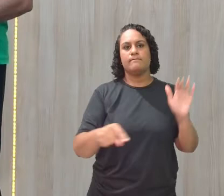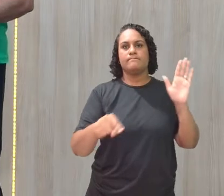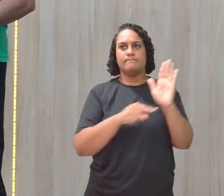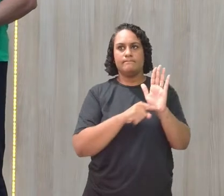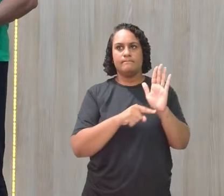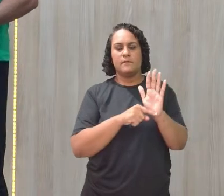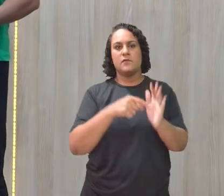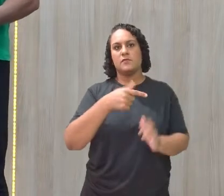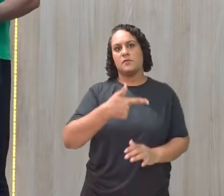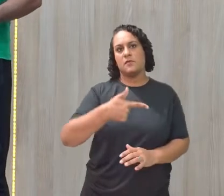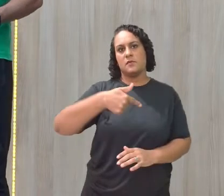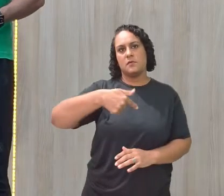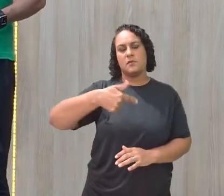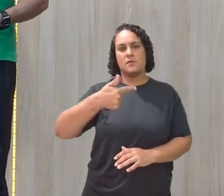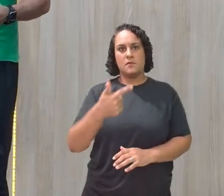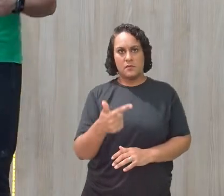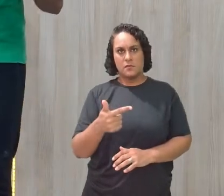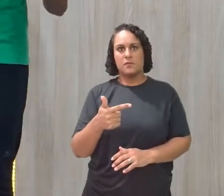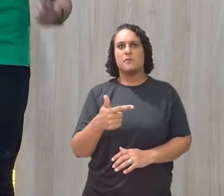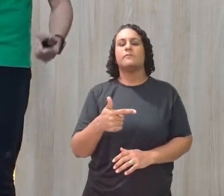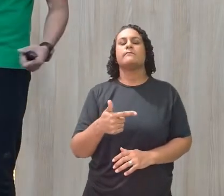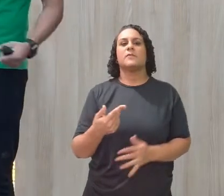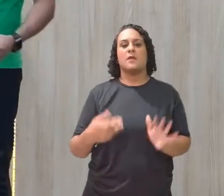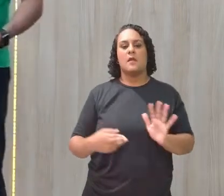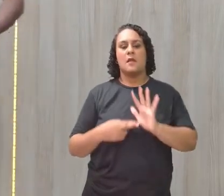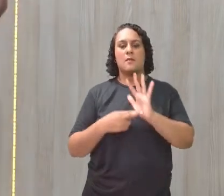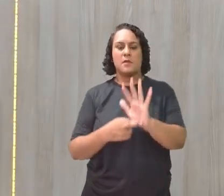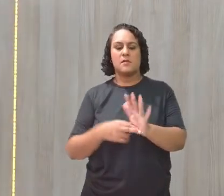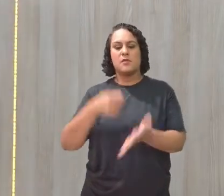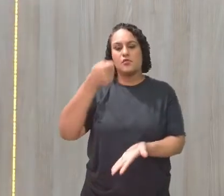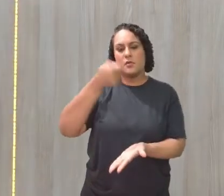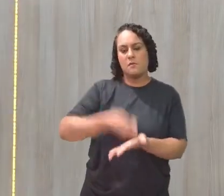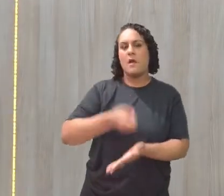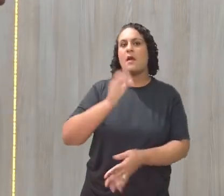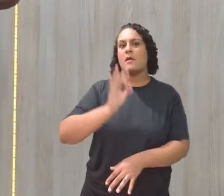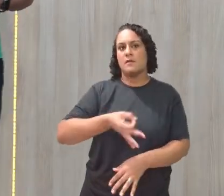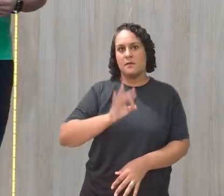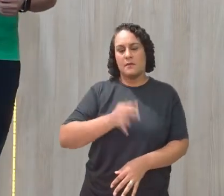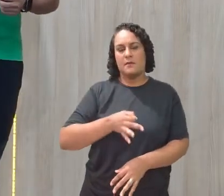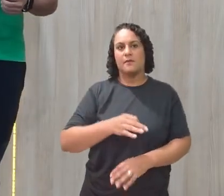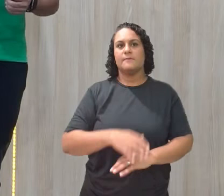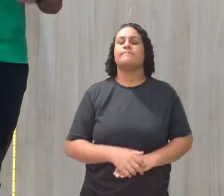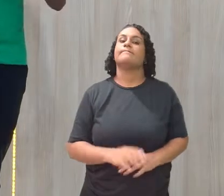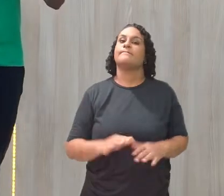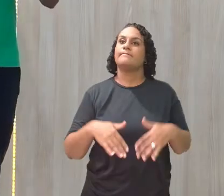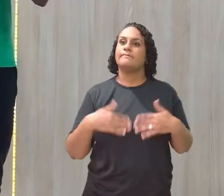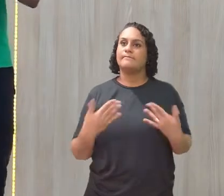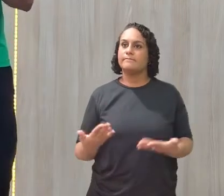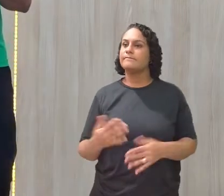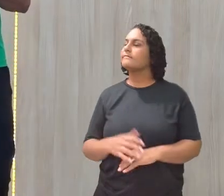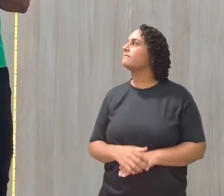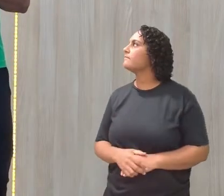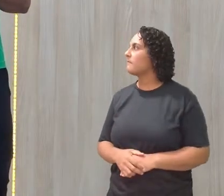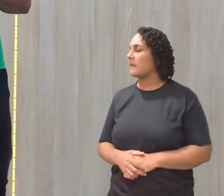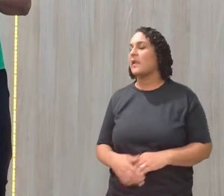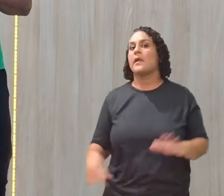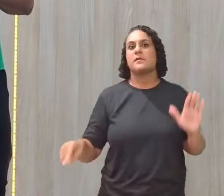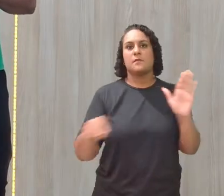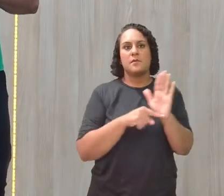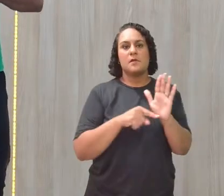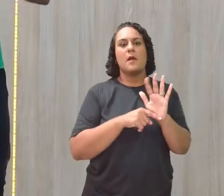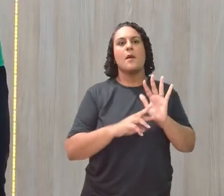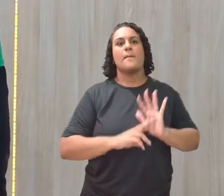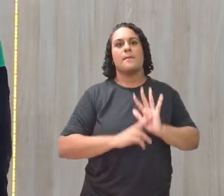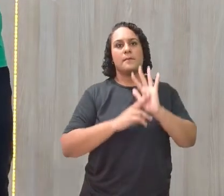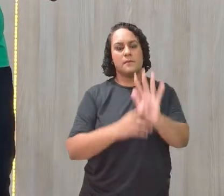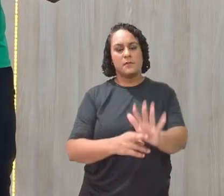menos 272 sócios, que representa os 34%. Então, essa diferença